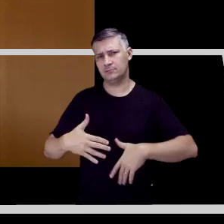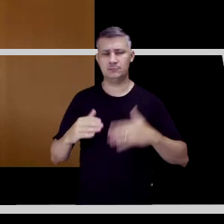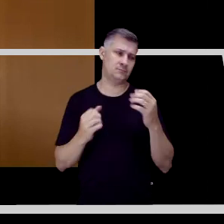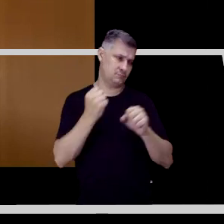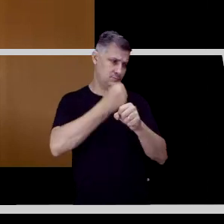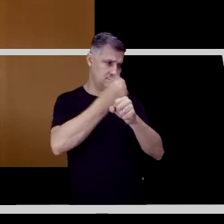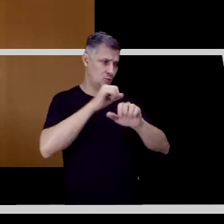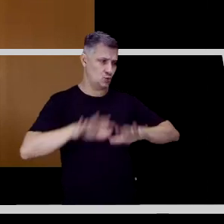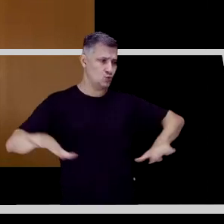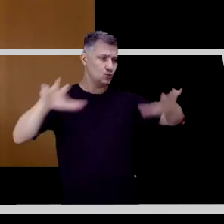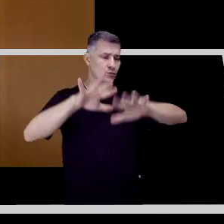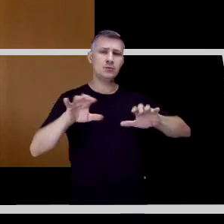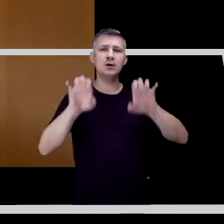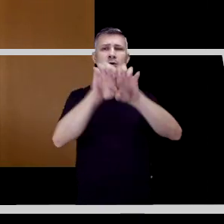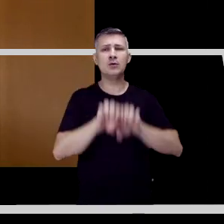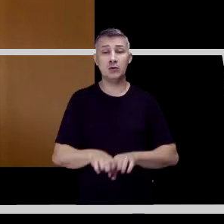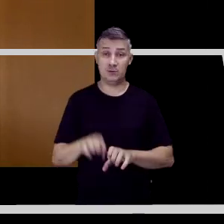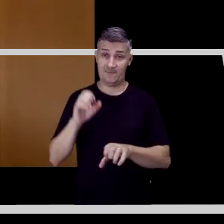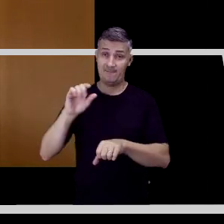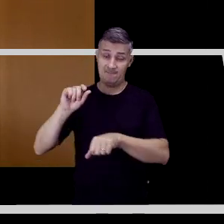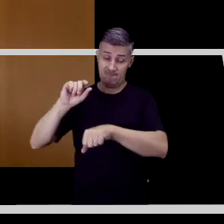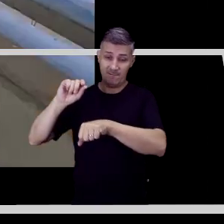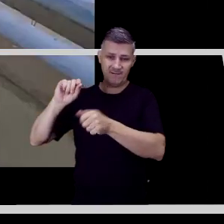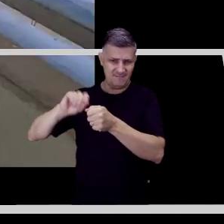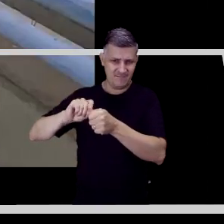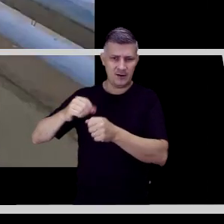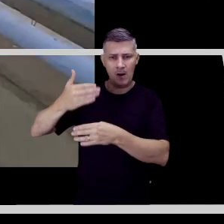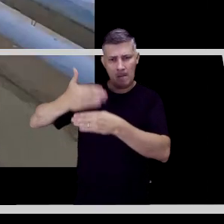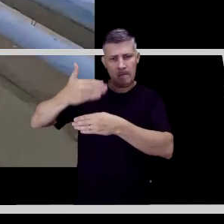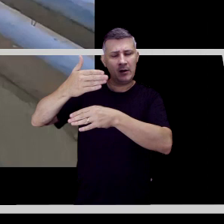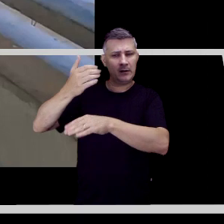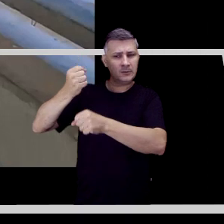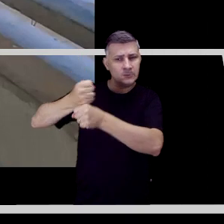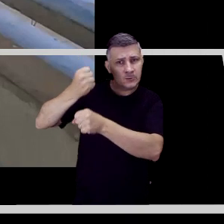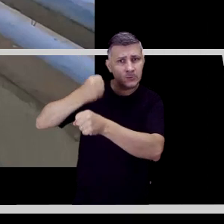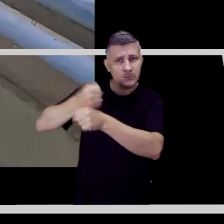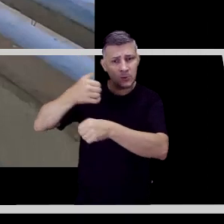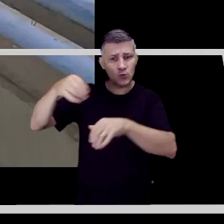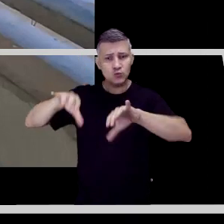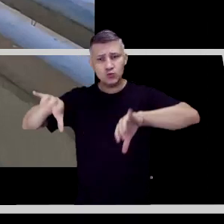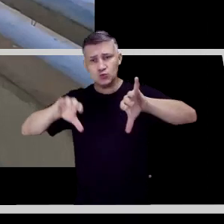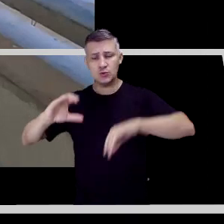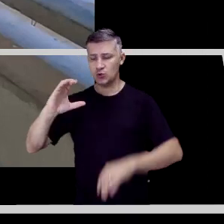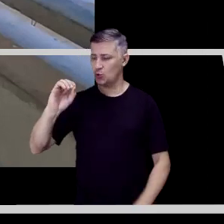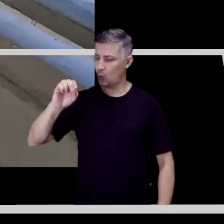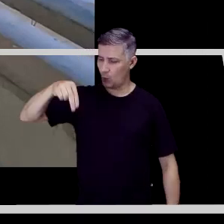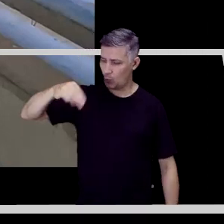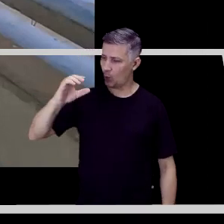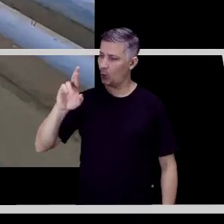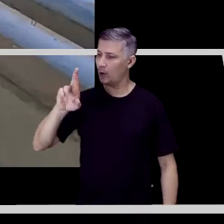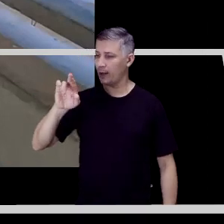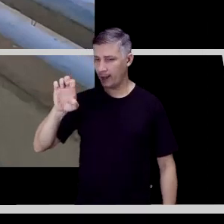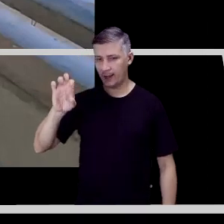como eu disse, o edifício é todo em estrutura de concreto, com esses elementos pré-fabricados externamente, ele ocorre em